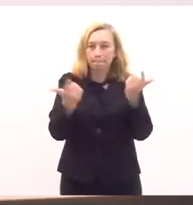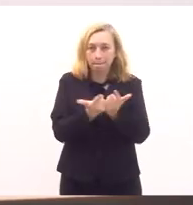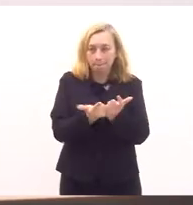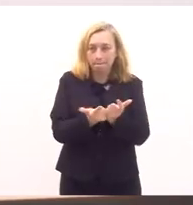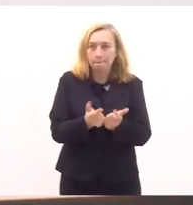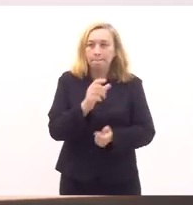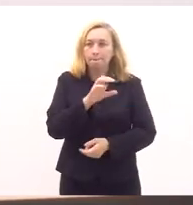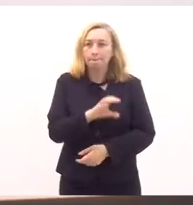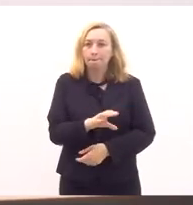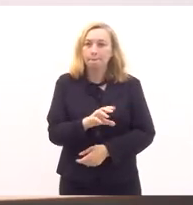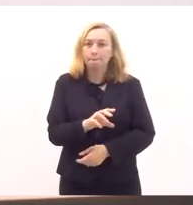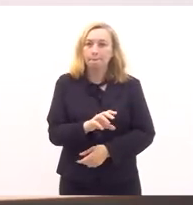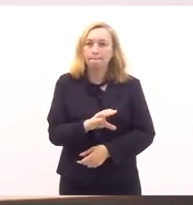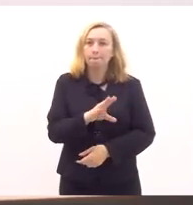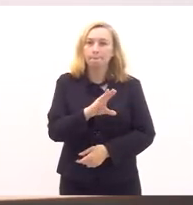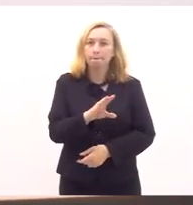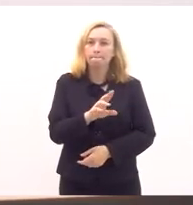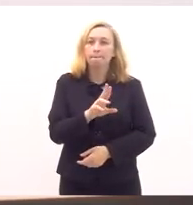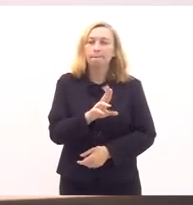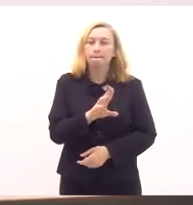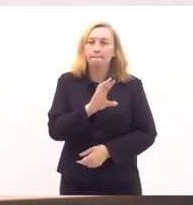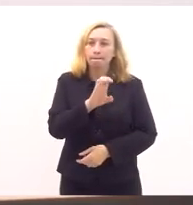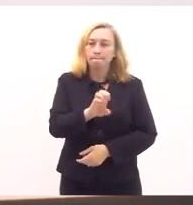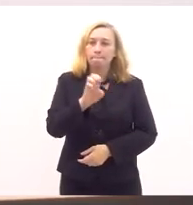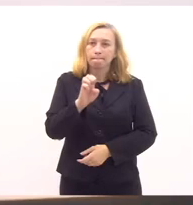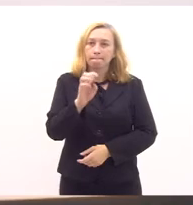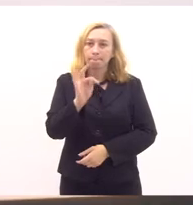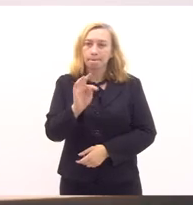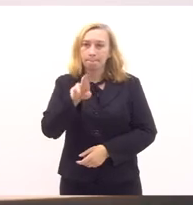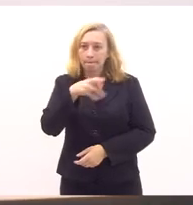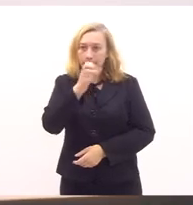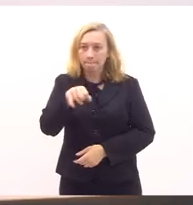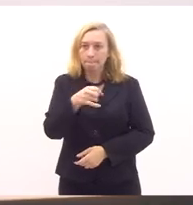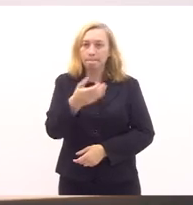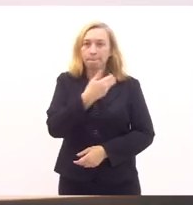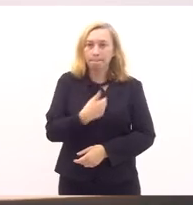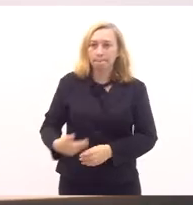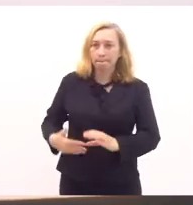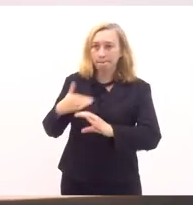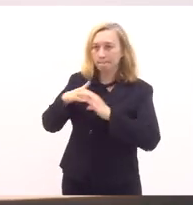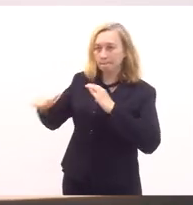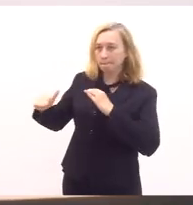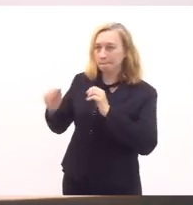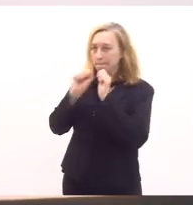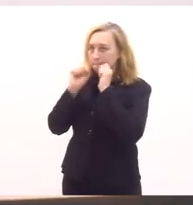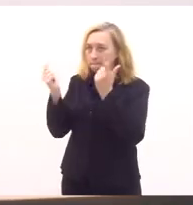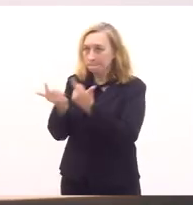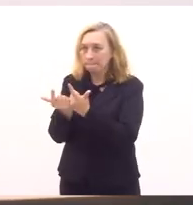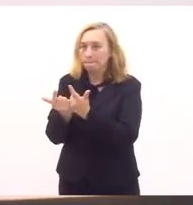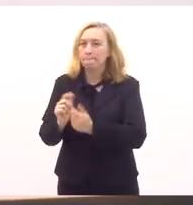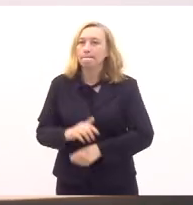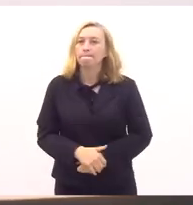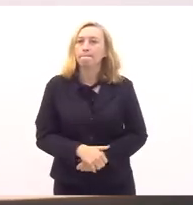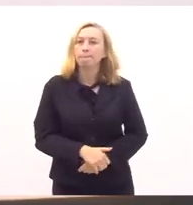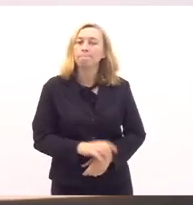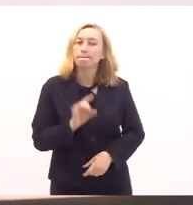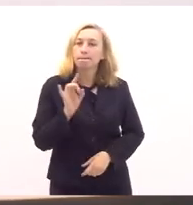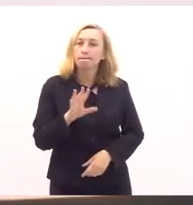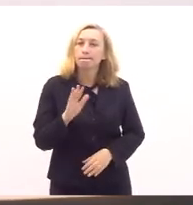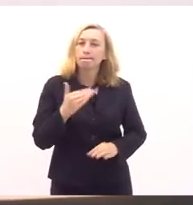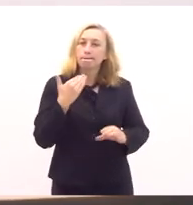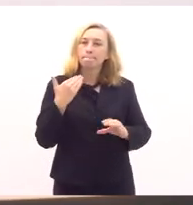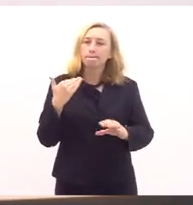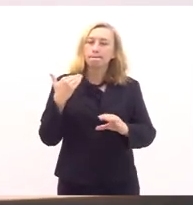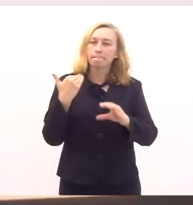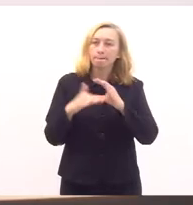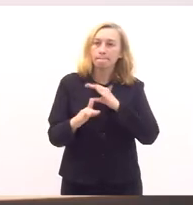O CETERJ cumpria seu papel de discussão, o governador enviava a mensagem e ia para a Alerge. E só que esse envio da